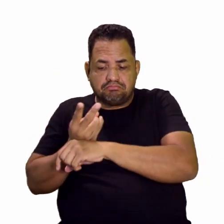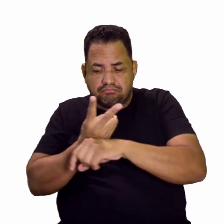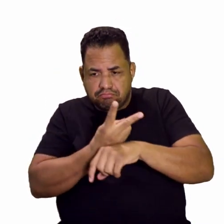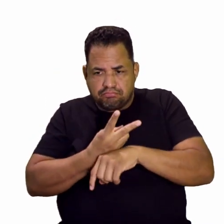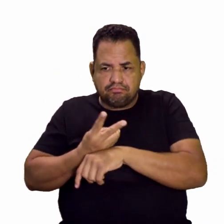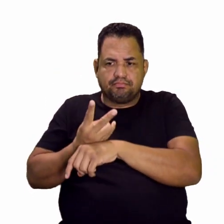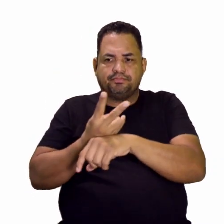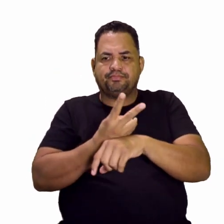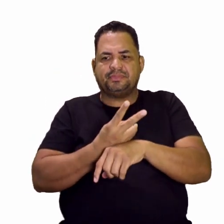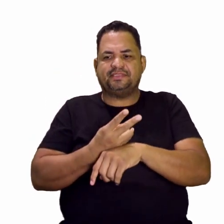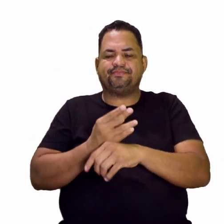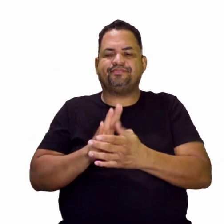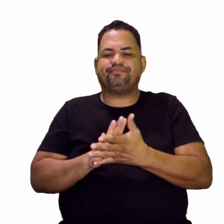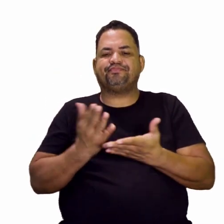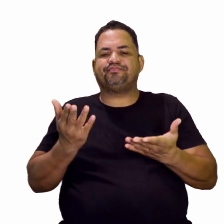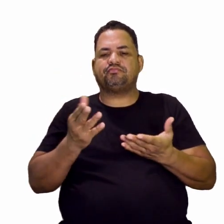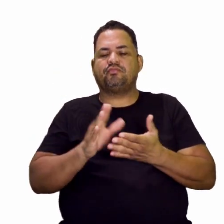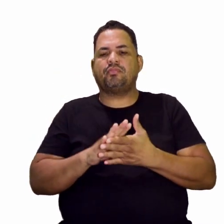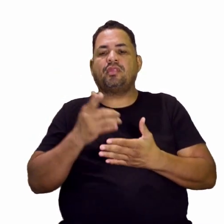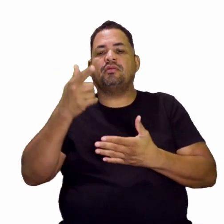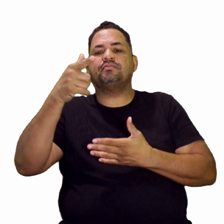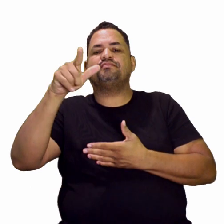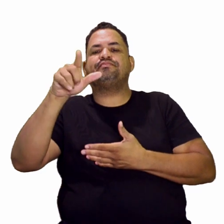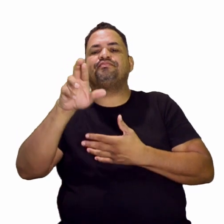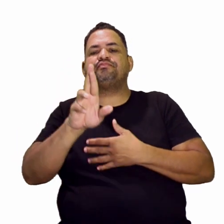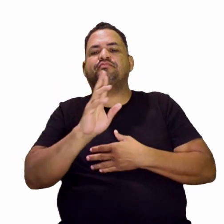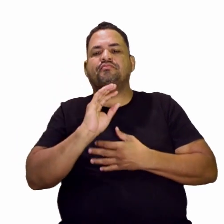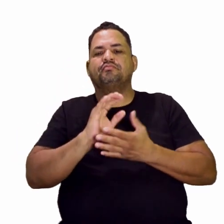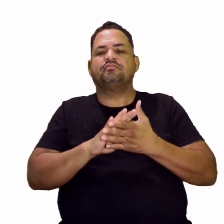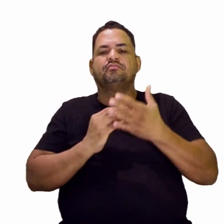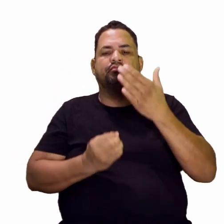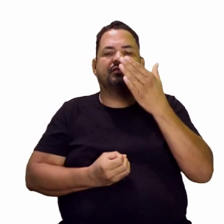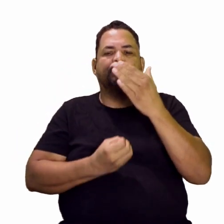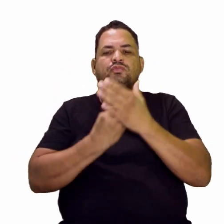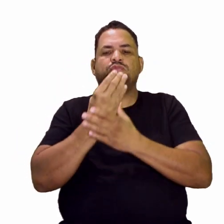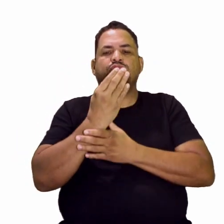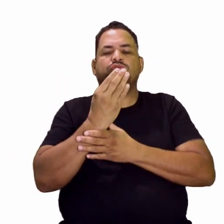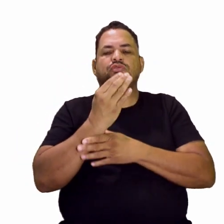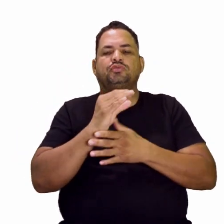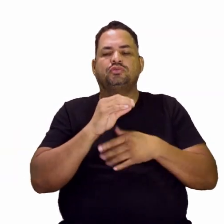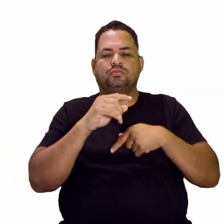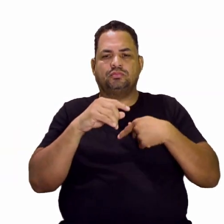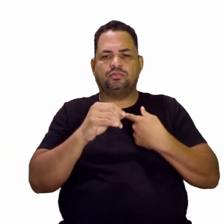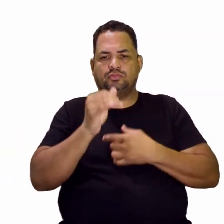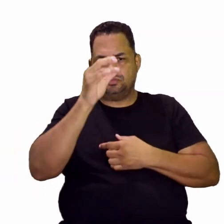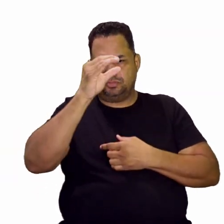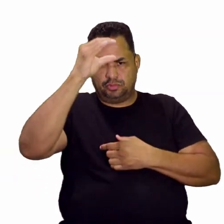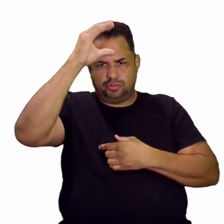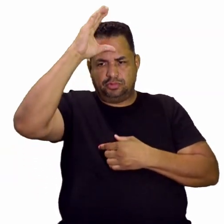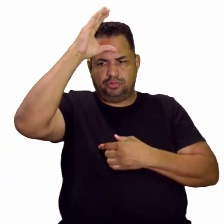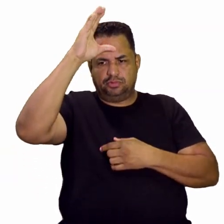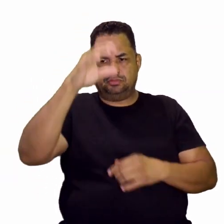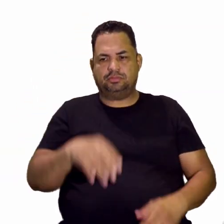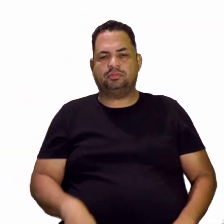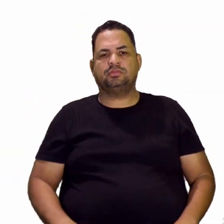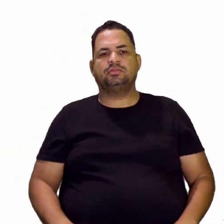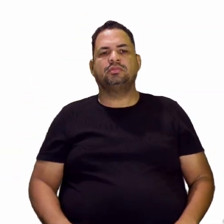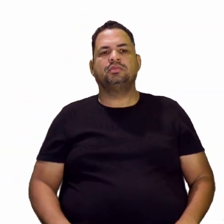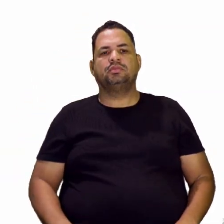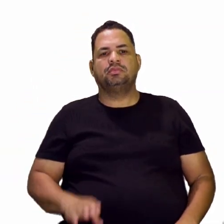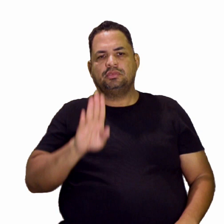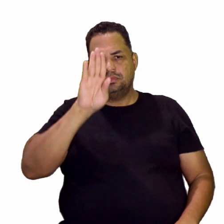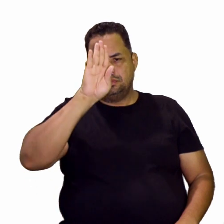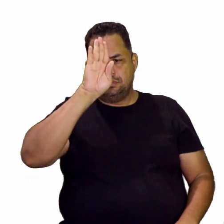vou atrás e consigo a resposta, aí eu estou gerando conhecimento, tá bom? Então,